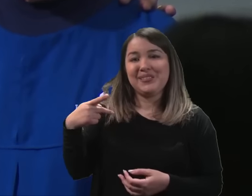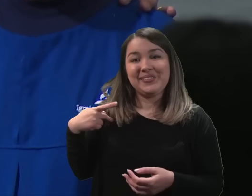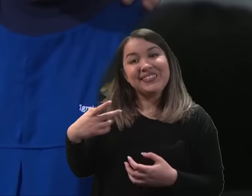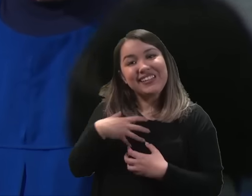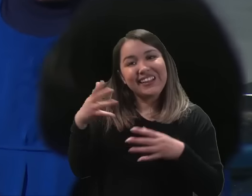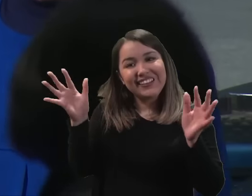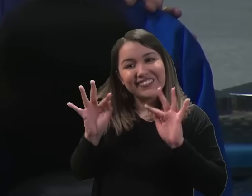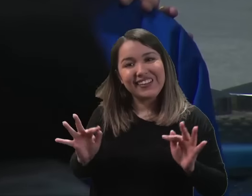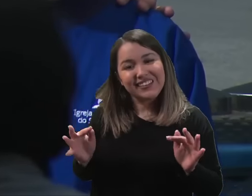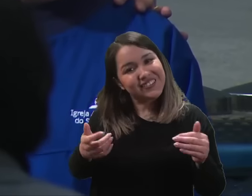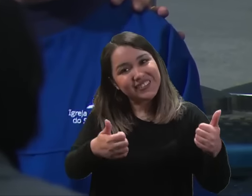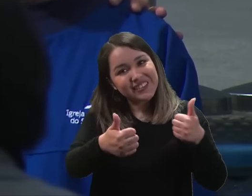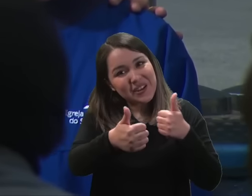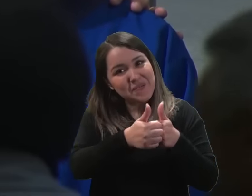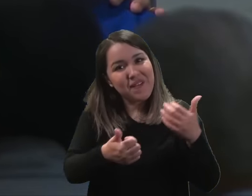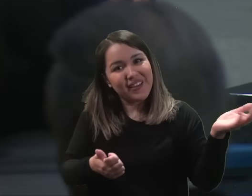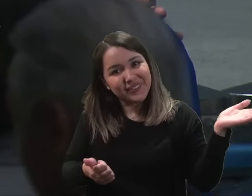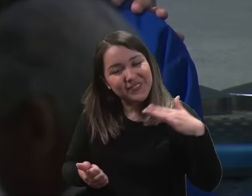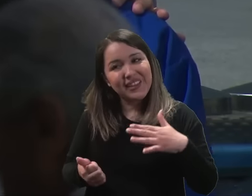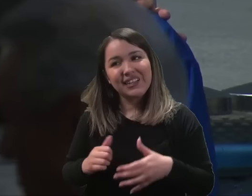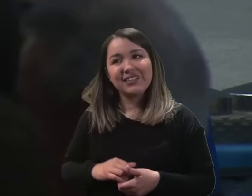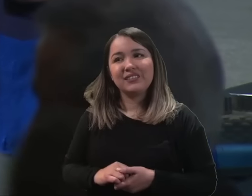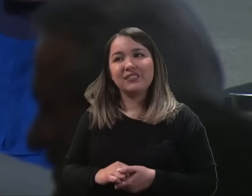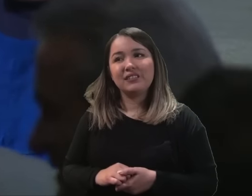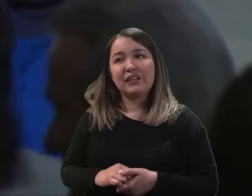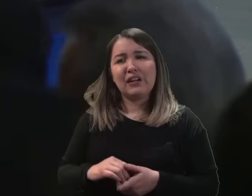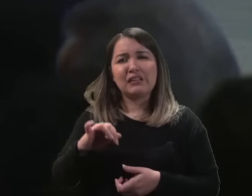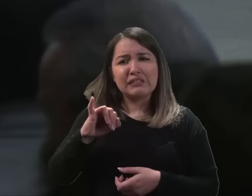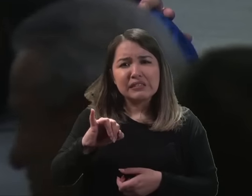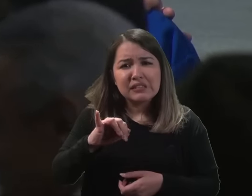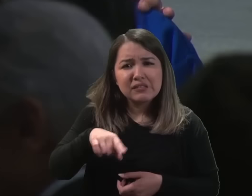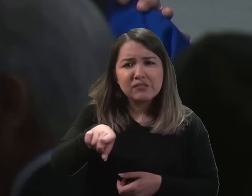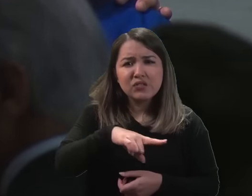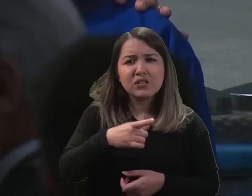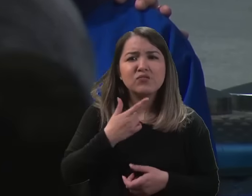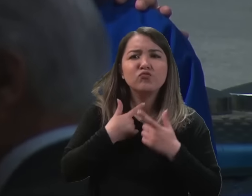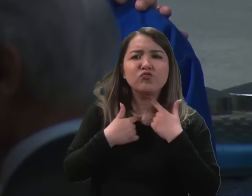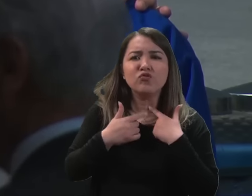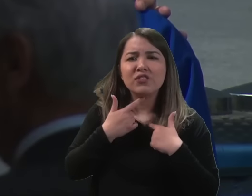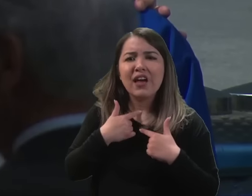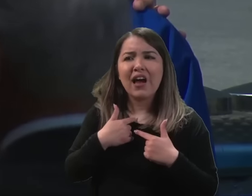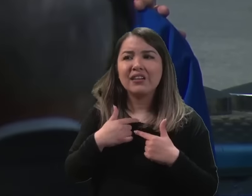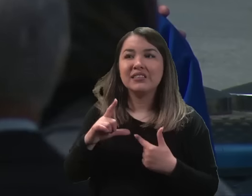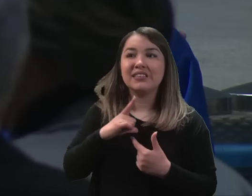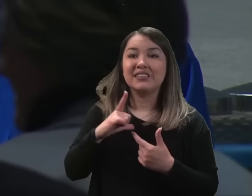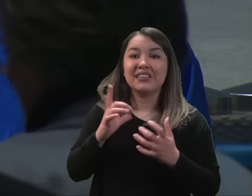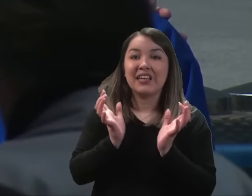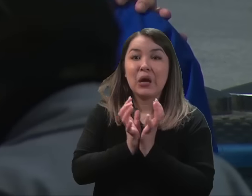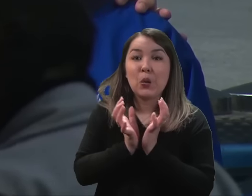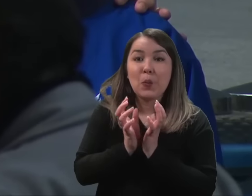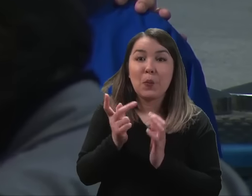de tê-los aqui mais próximos se alguém desejar se alguém temos aqui também um grupo de pastores